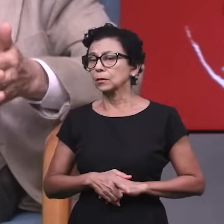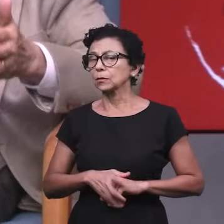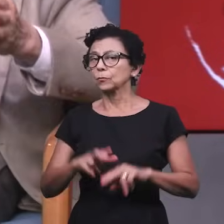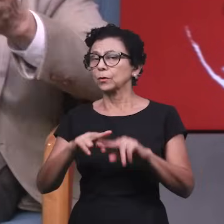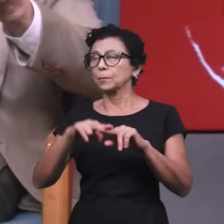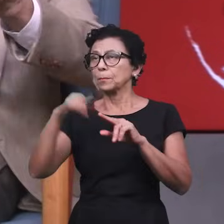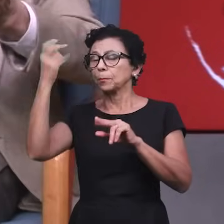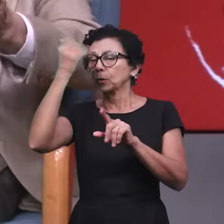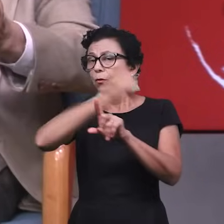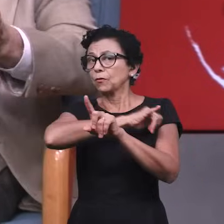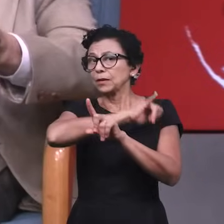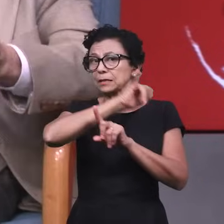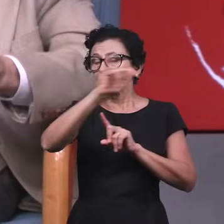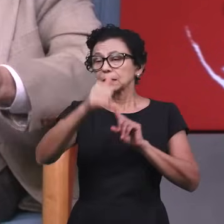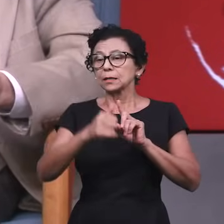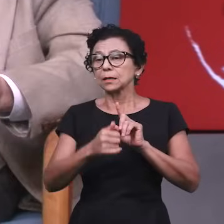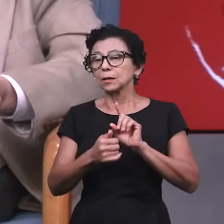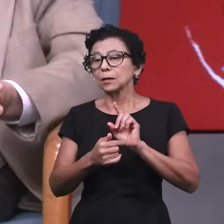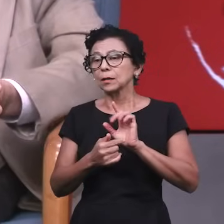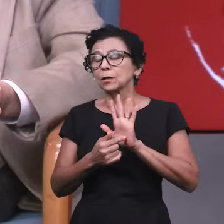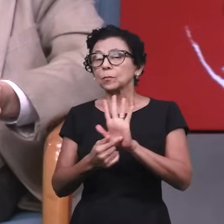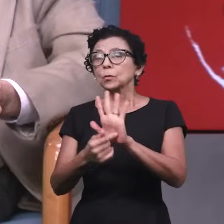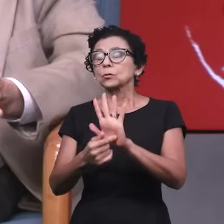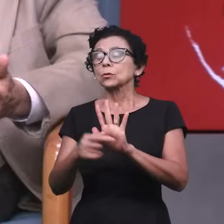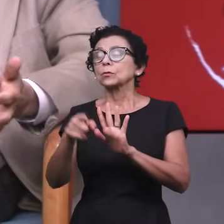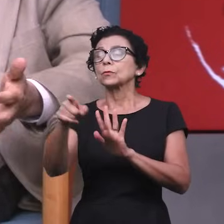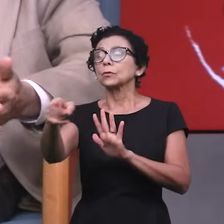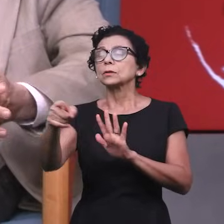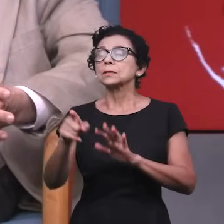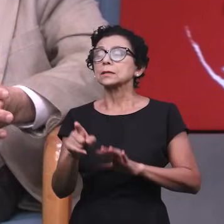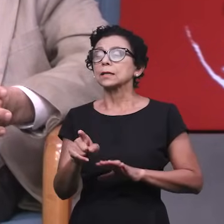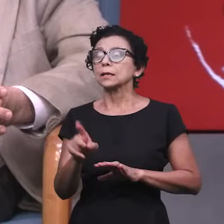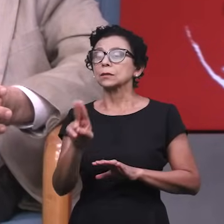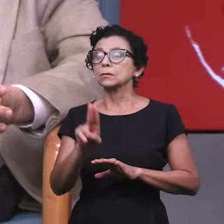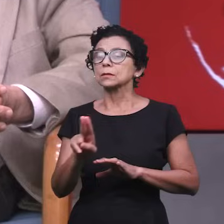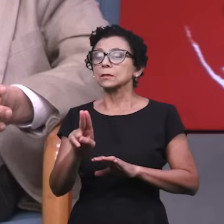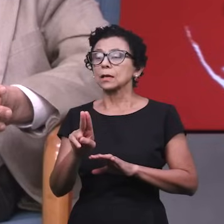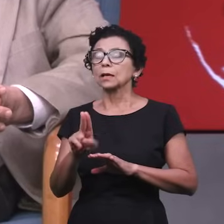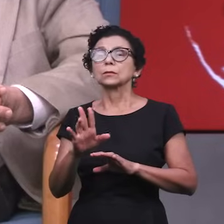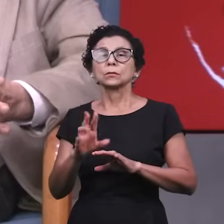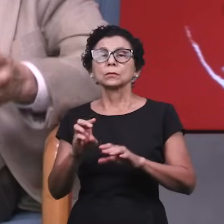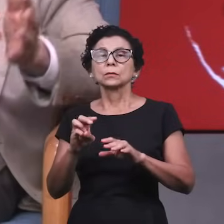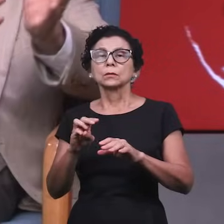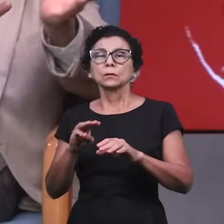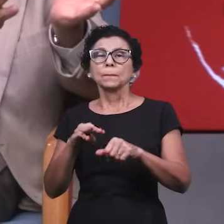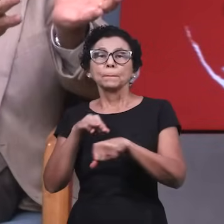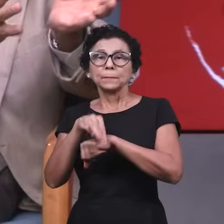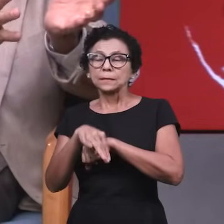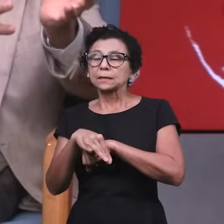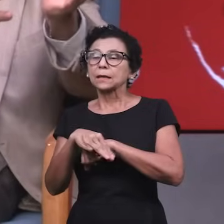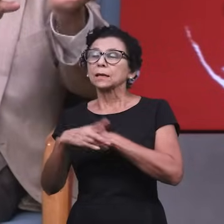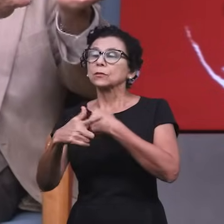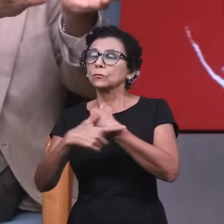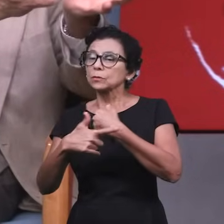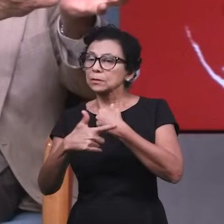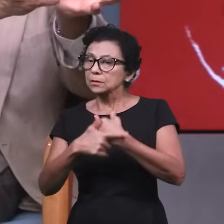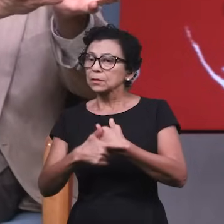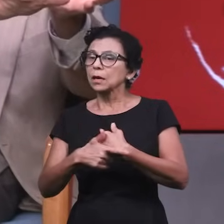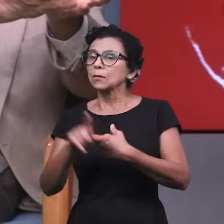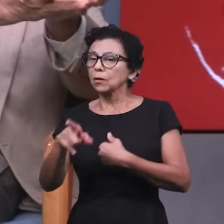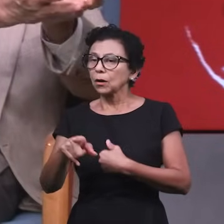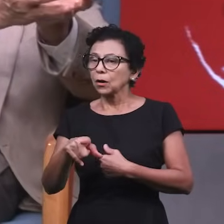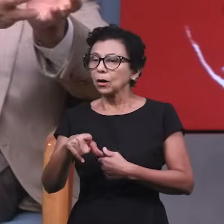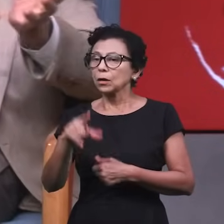uma profecia que apontou para o ministério com a imposição das mãos do presbitério. Quer dizer, ele falando ali sobre